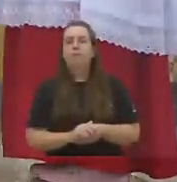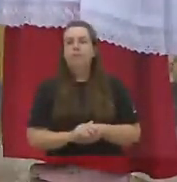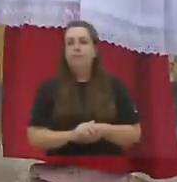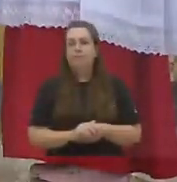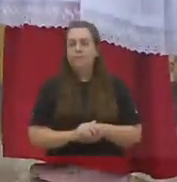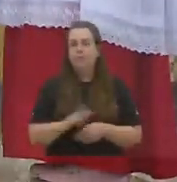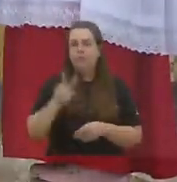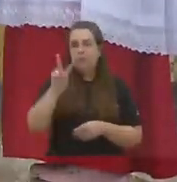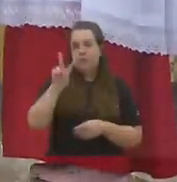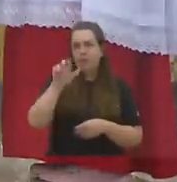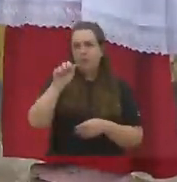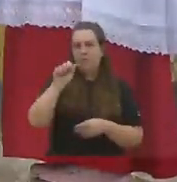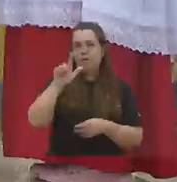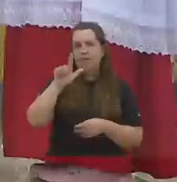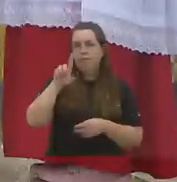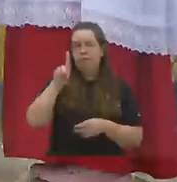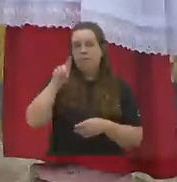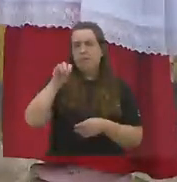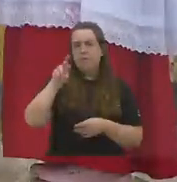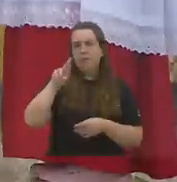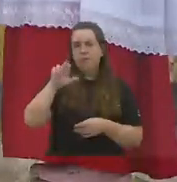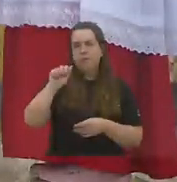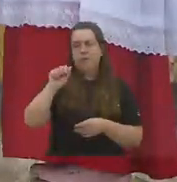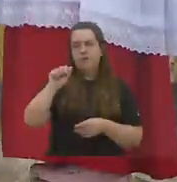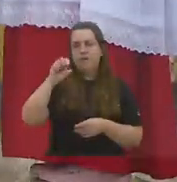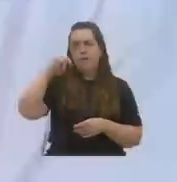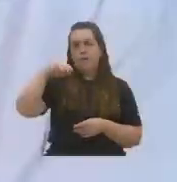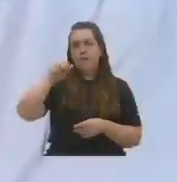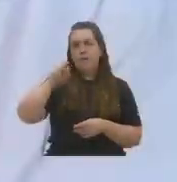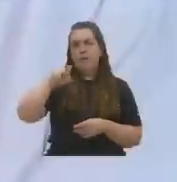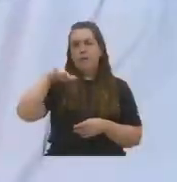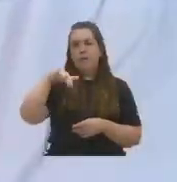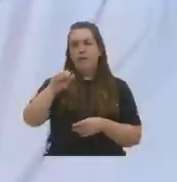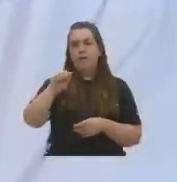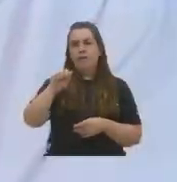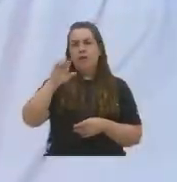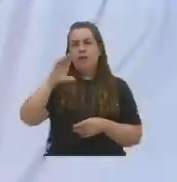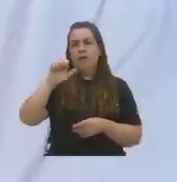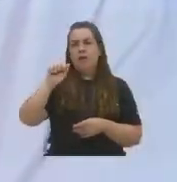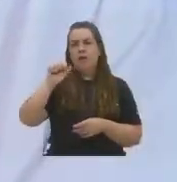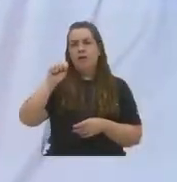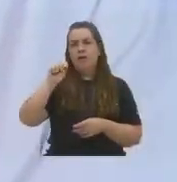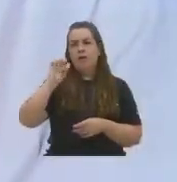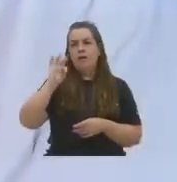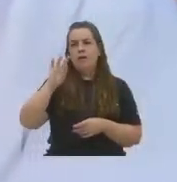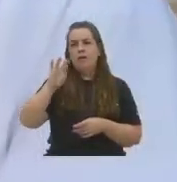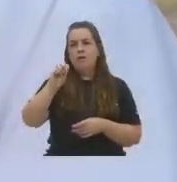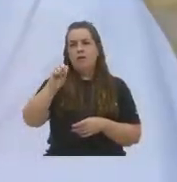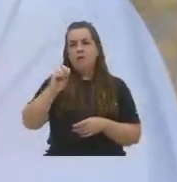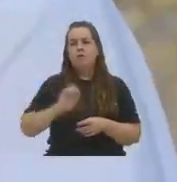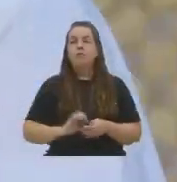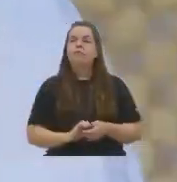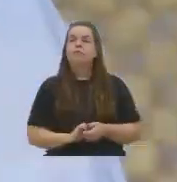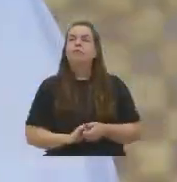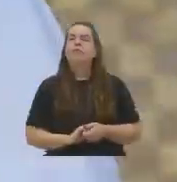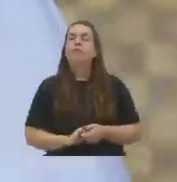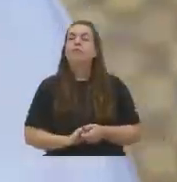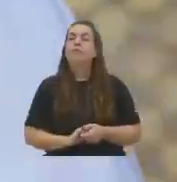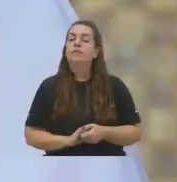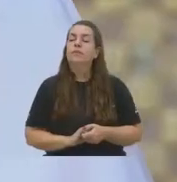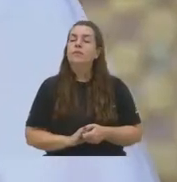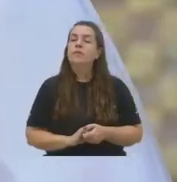E Valdir Marina Castro de Brito, da cidade de Conceição do Jacuípe, Bahia.